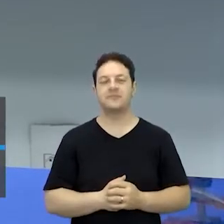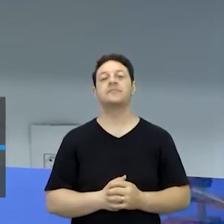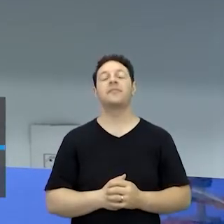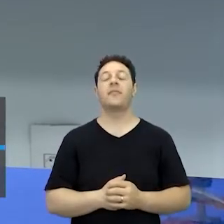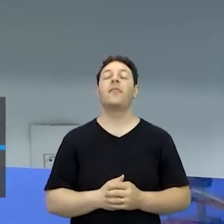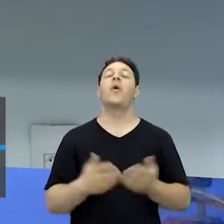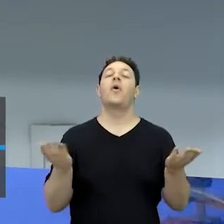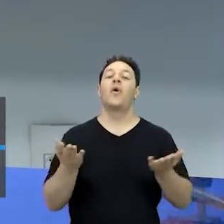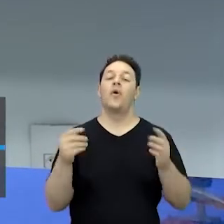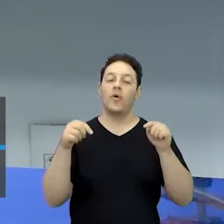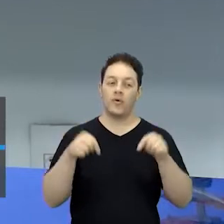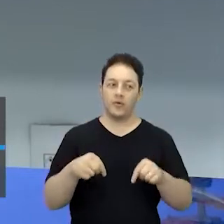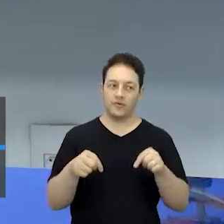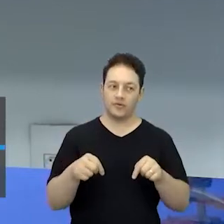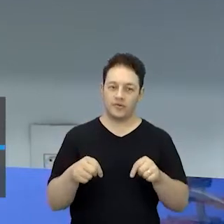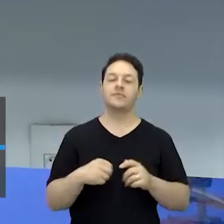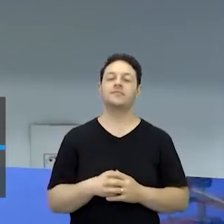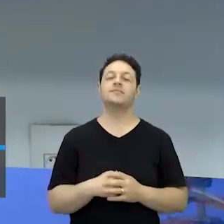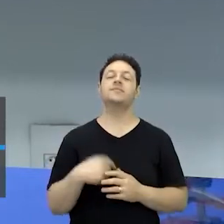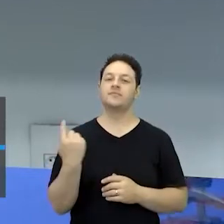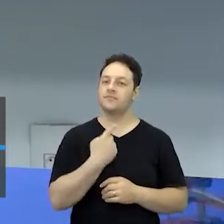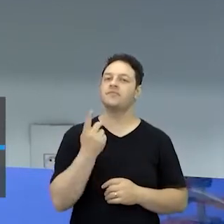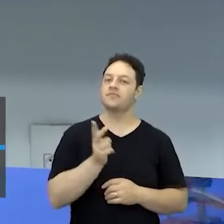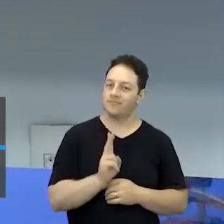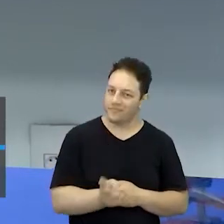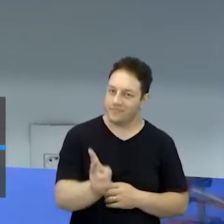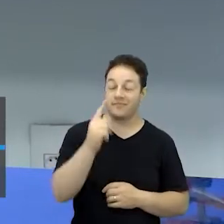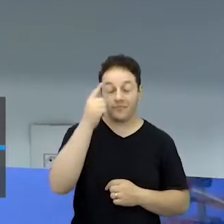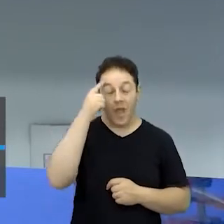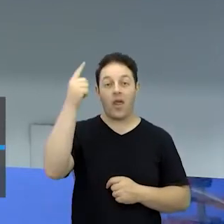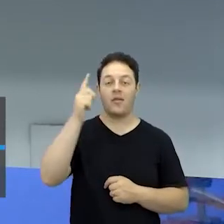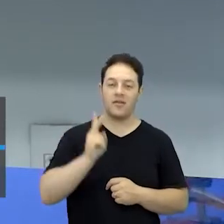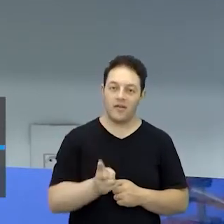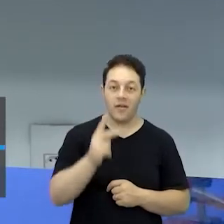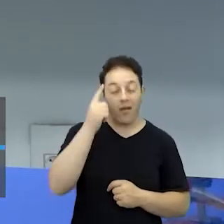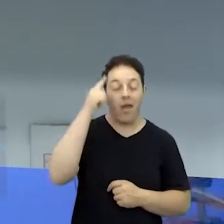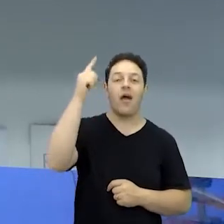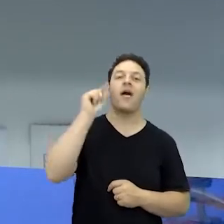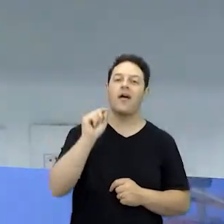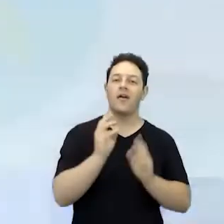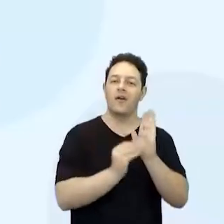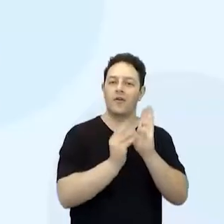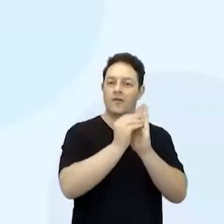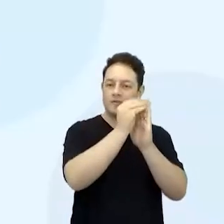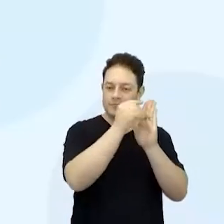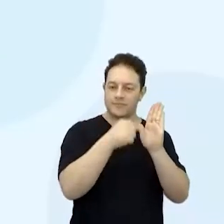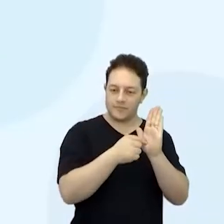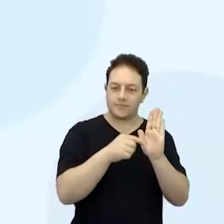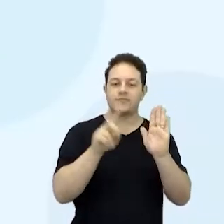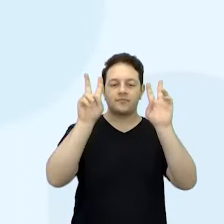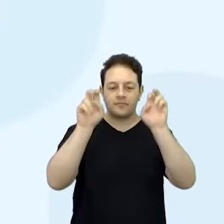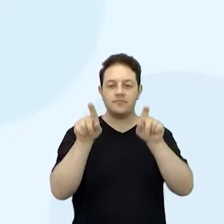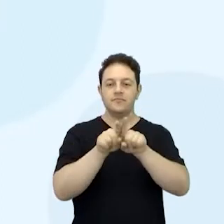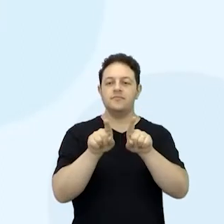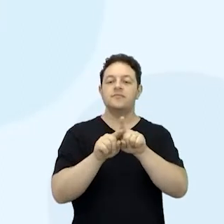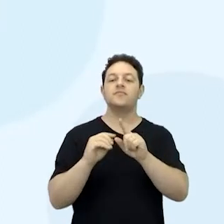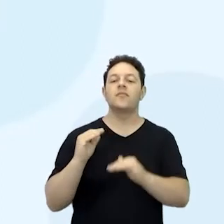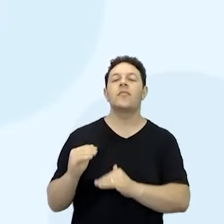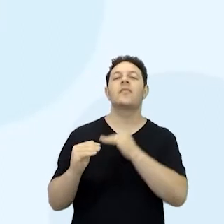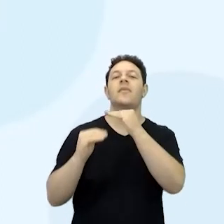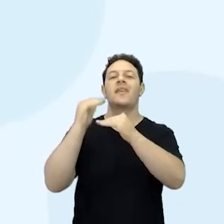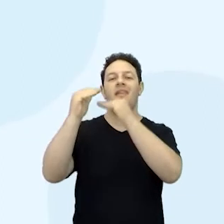então a gente vai continuar Relembrando então o nosso conteúdo e Justamente na questão da